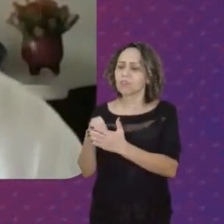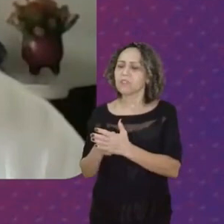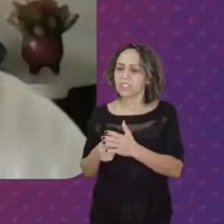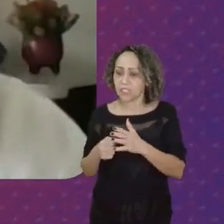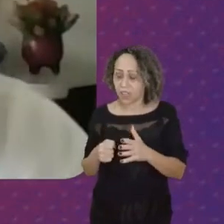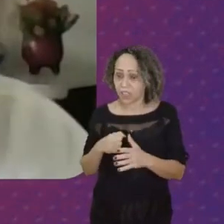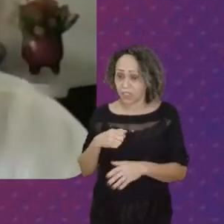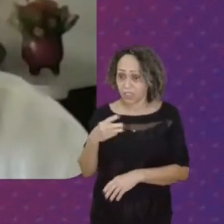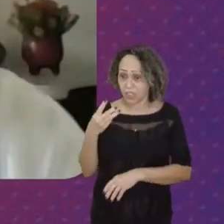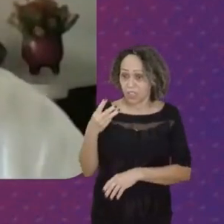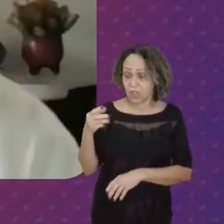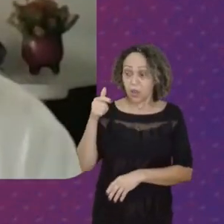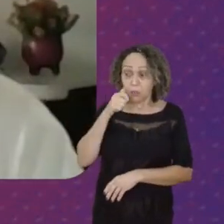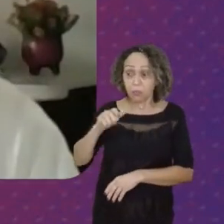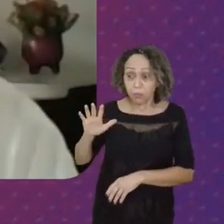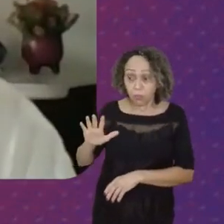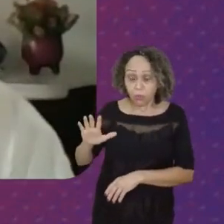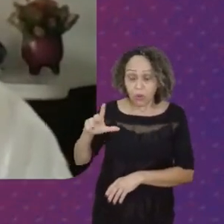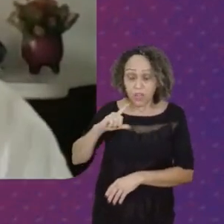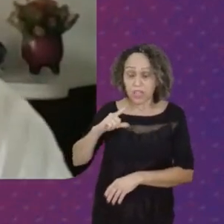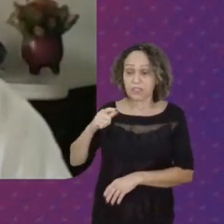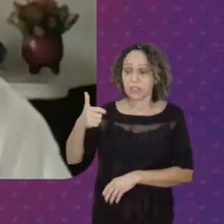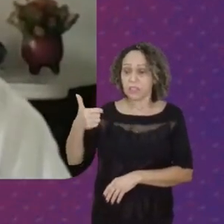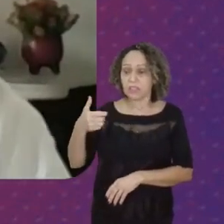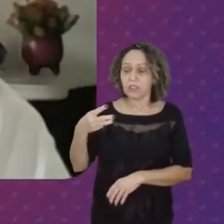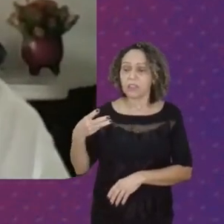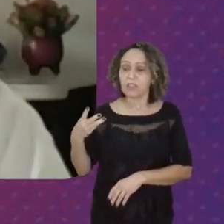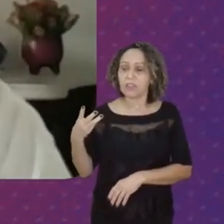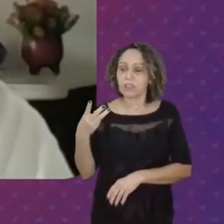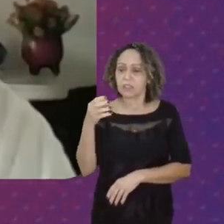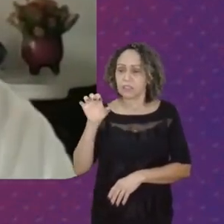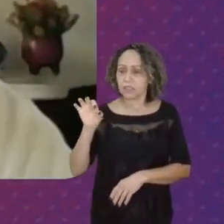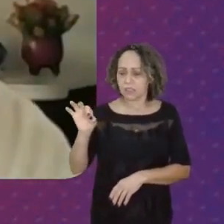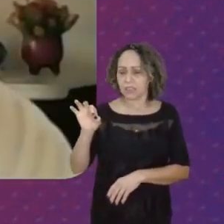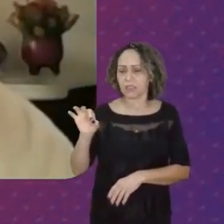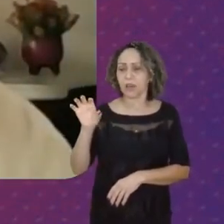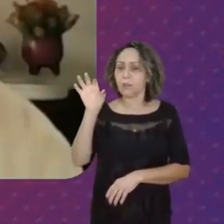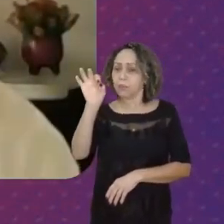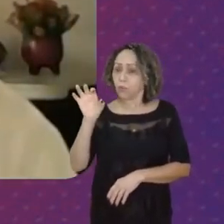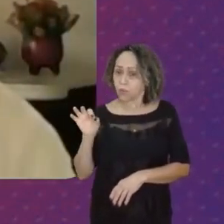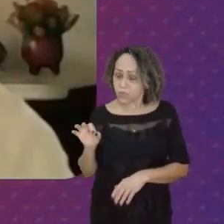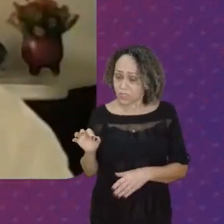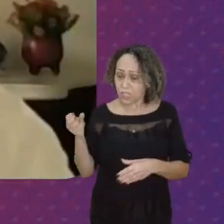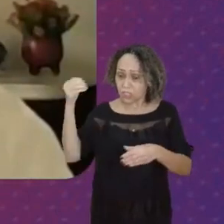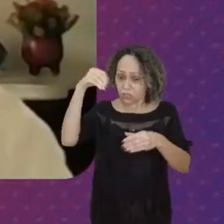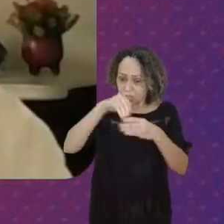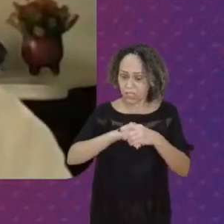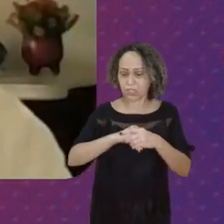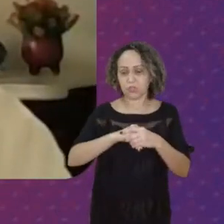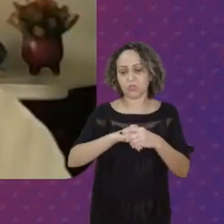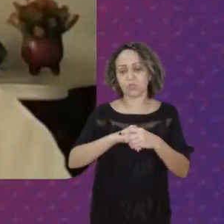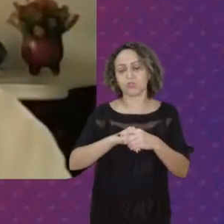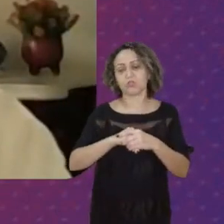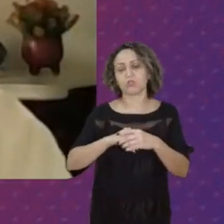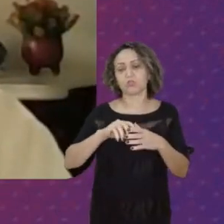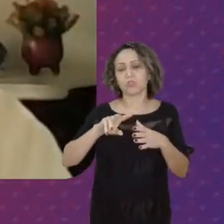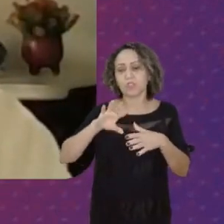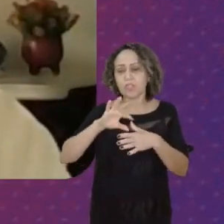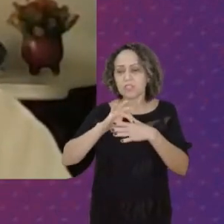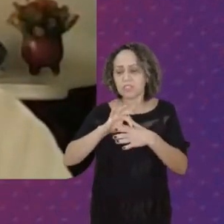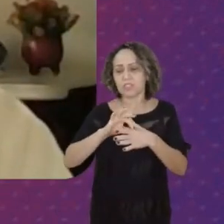de 30% nos cargos de direção, pois mesmo com toda a força organizada